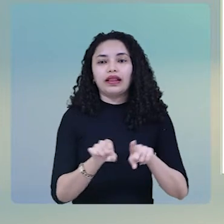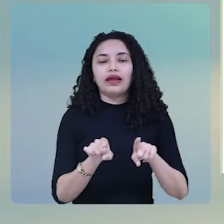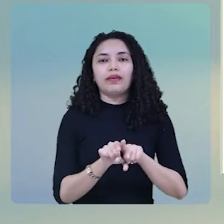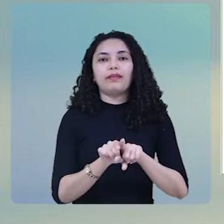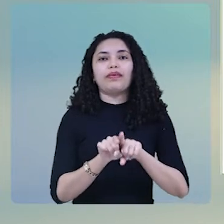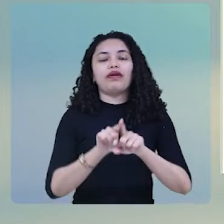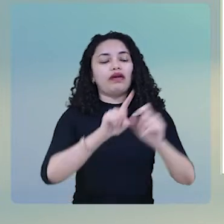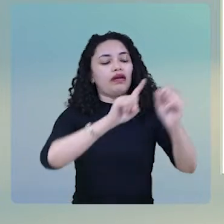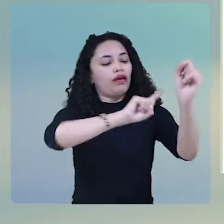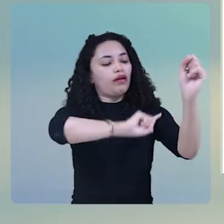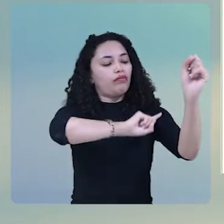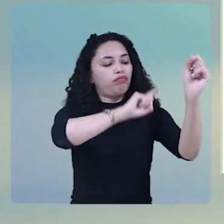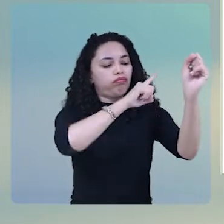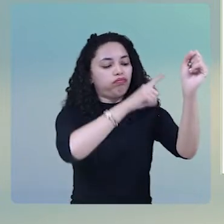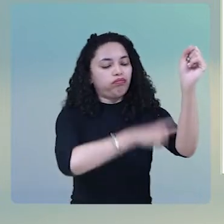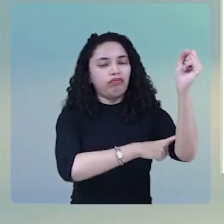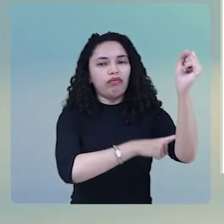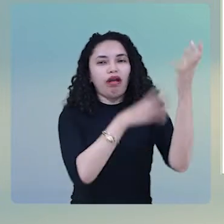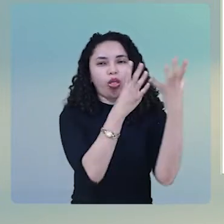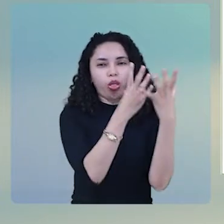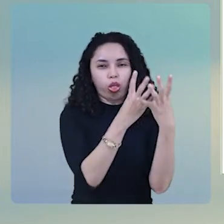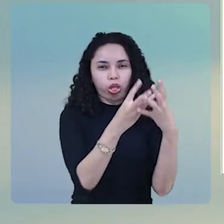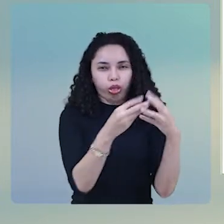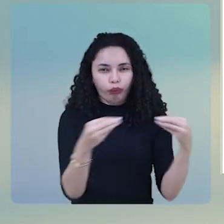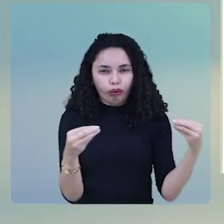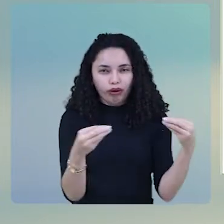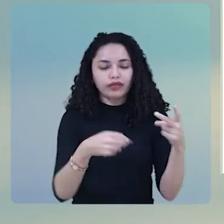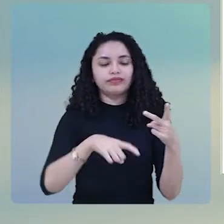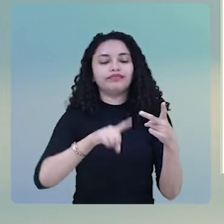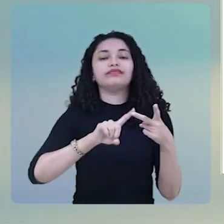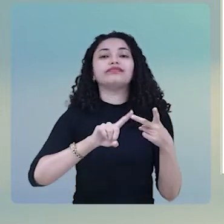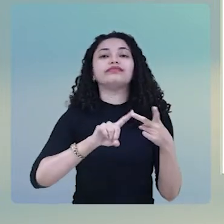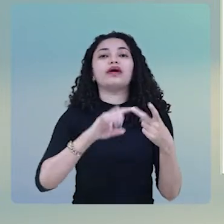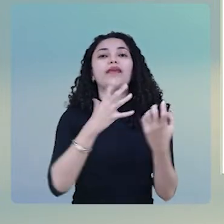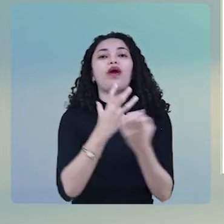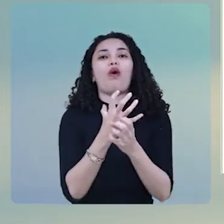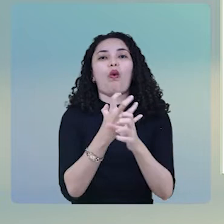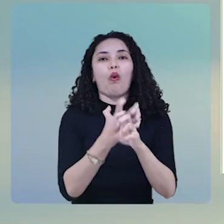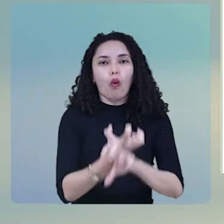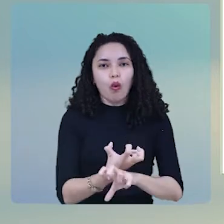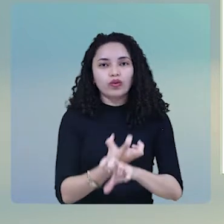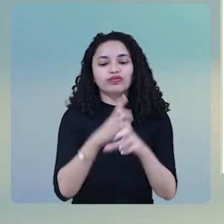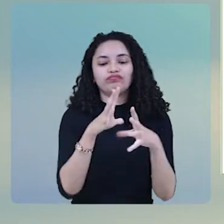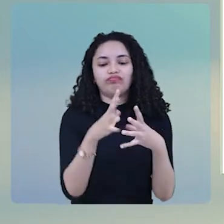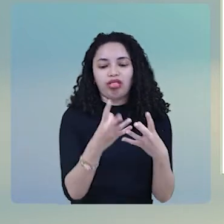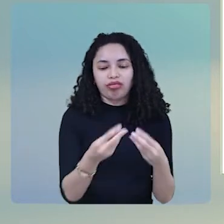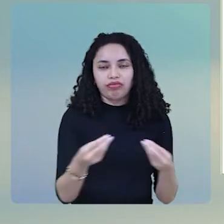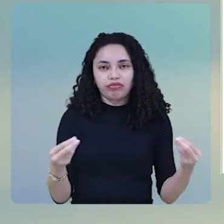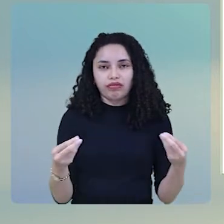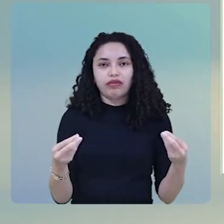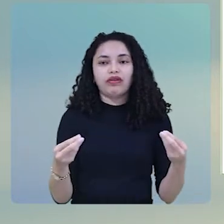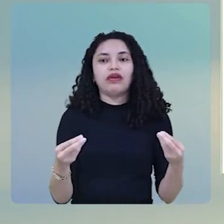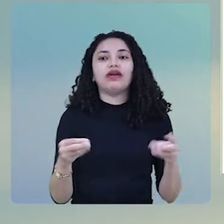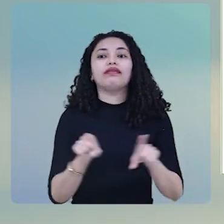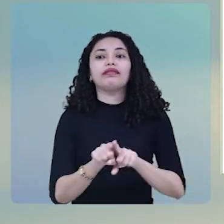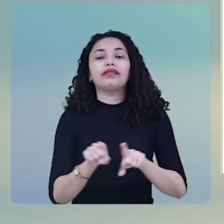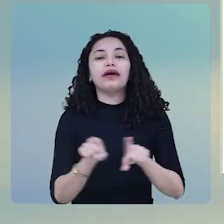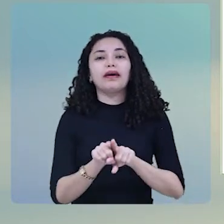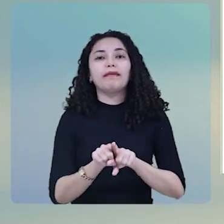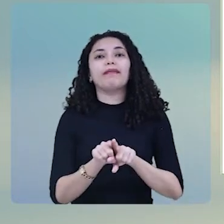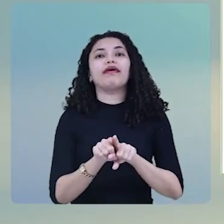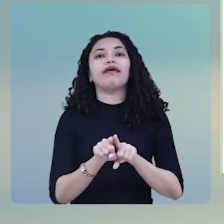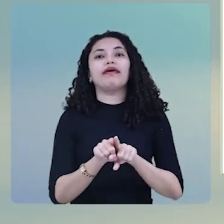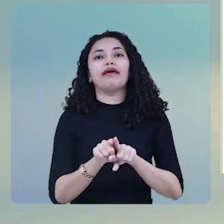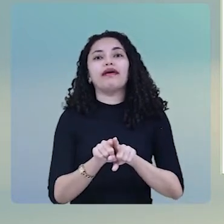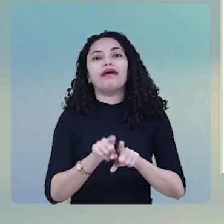de sarcopenia e osteopenia. E vamos tratar também de alguns distúrbios,